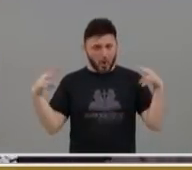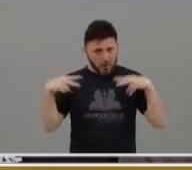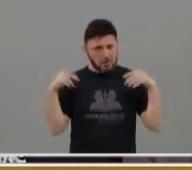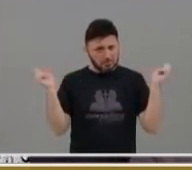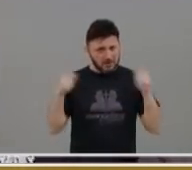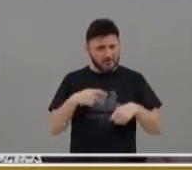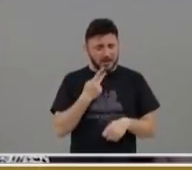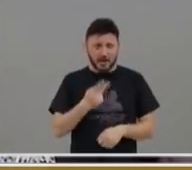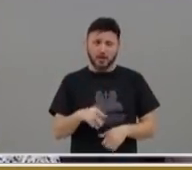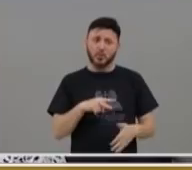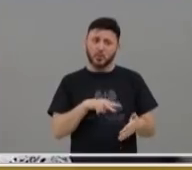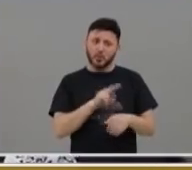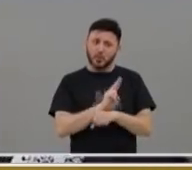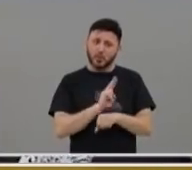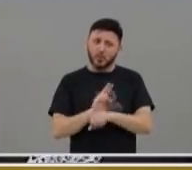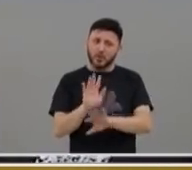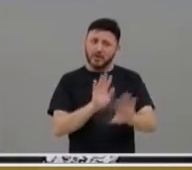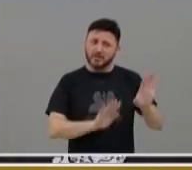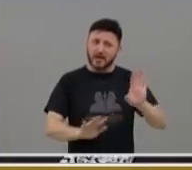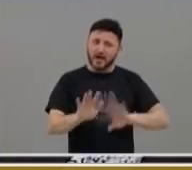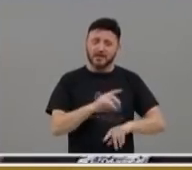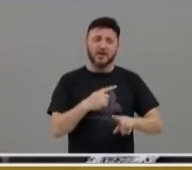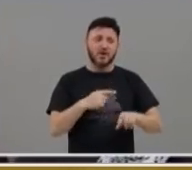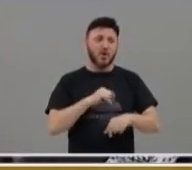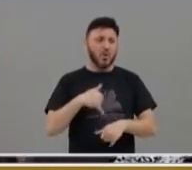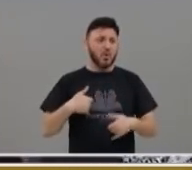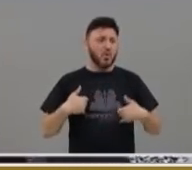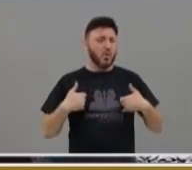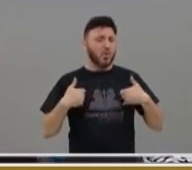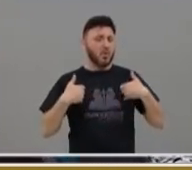assim: meu filho, para de orgulho.